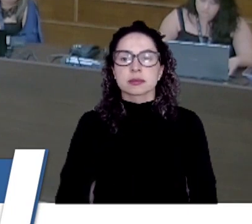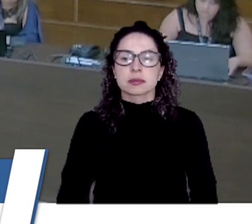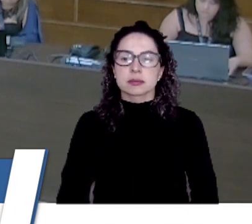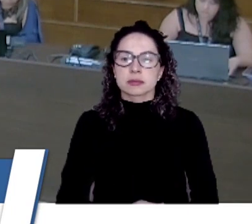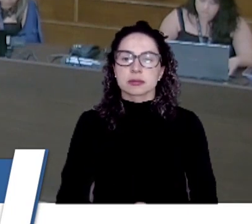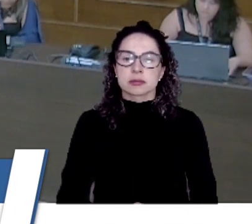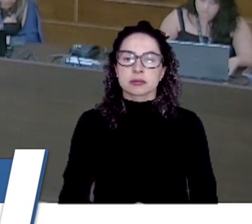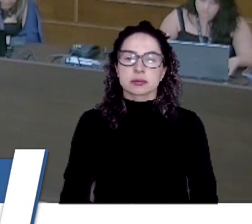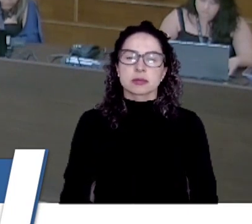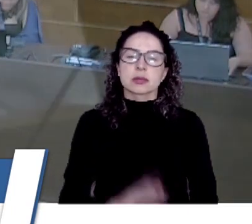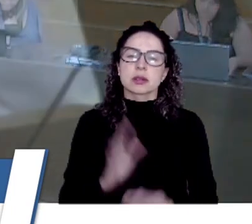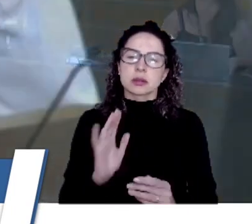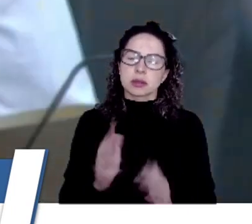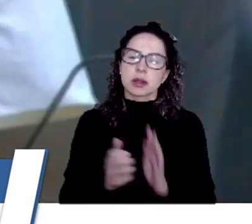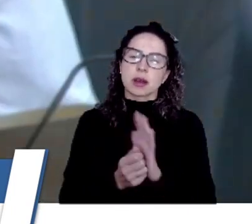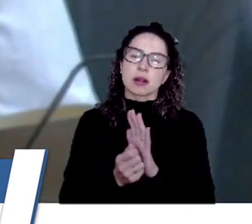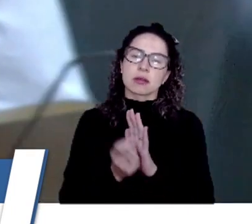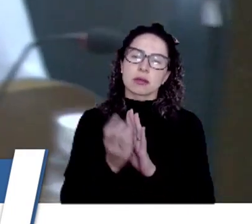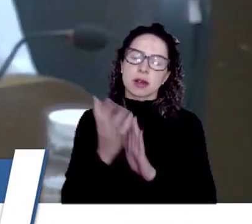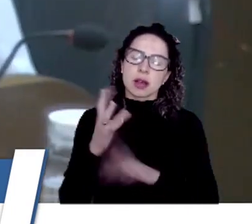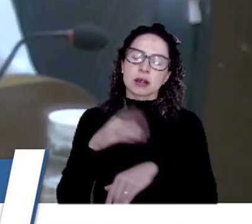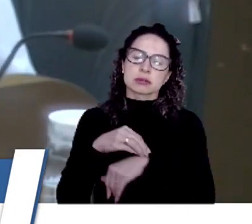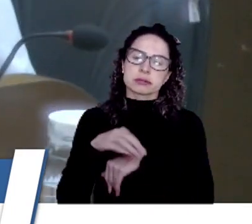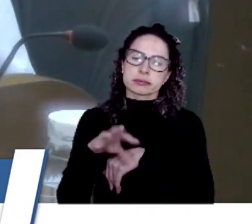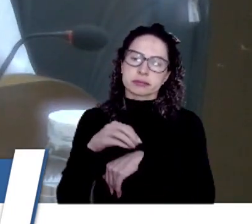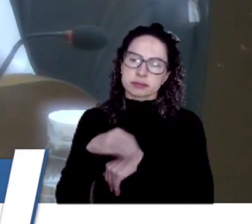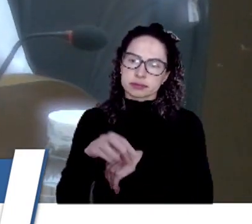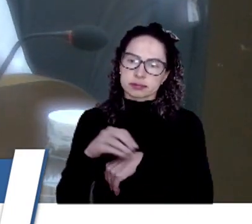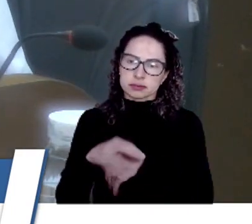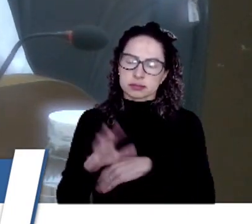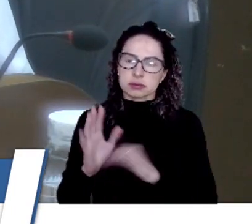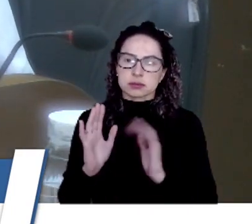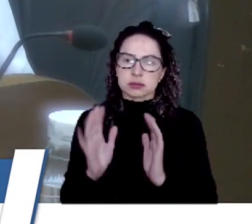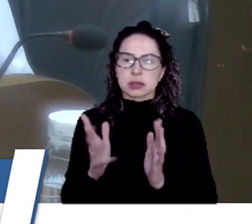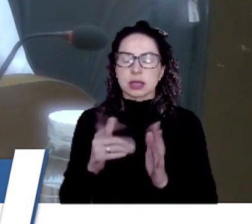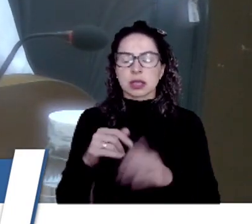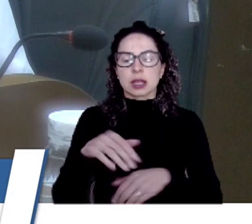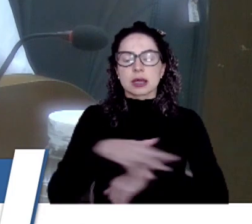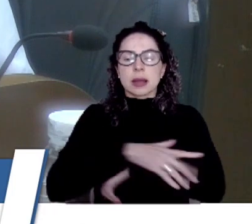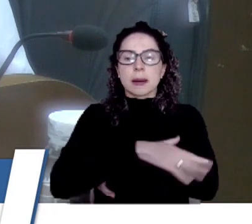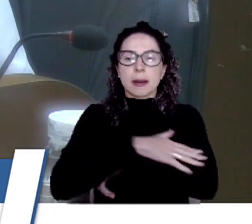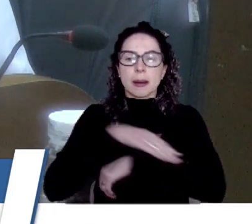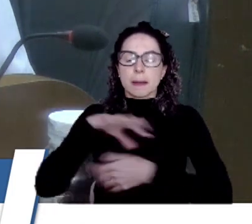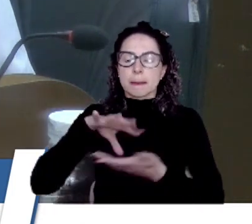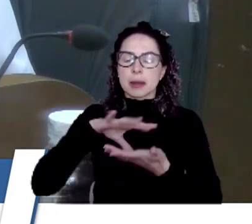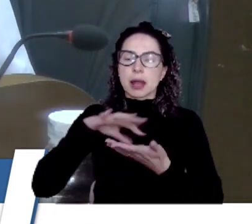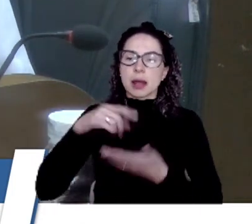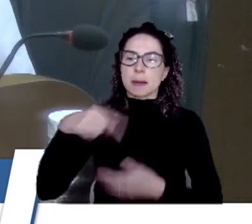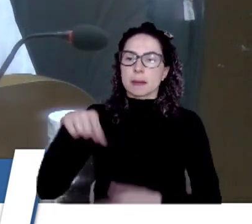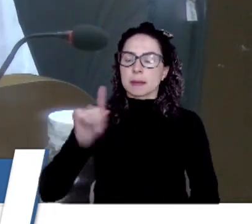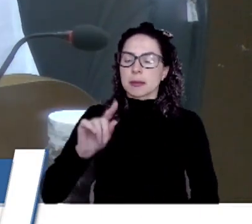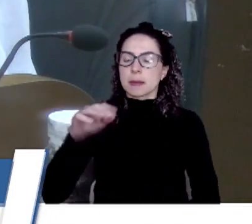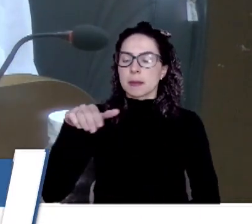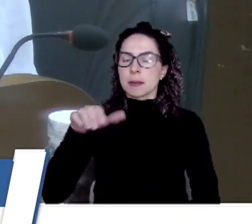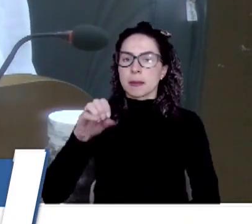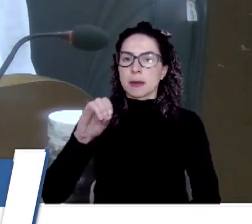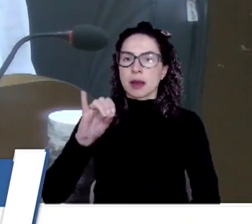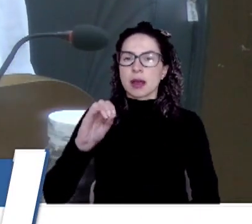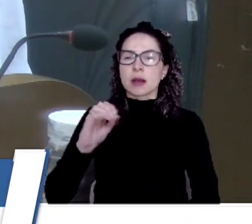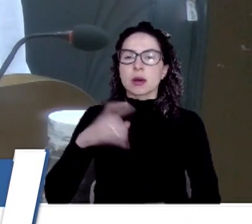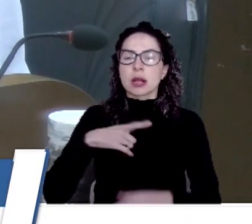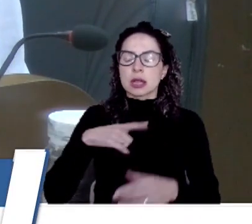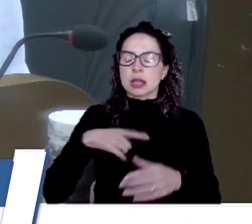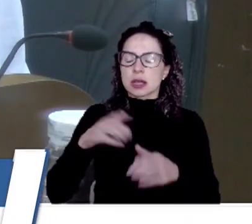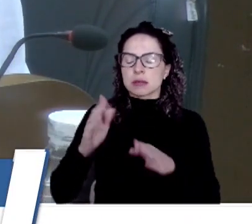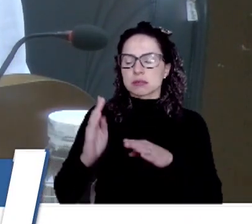Eu já fiz várias indicações e a praça ali, 1º de Maio, ela tem um trecho